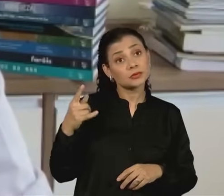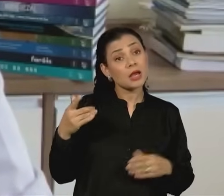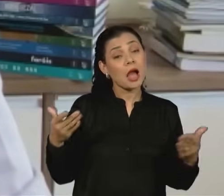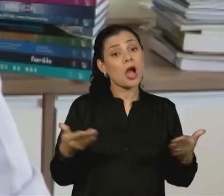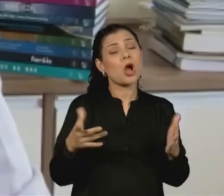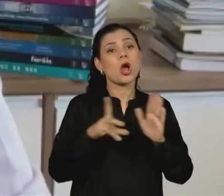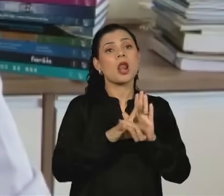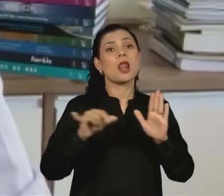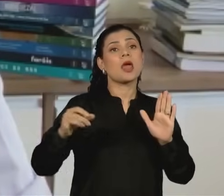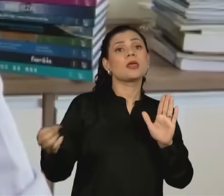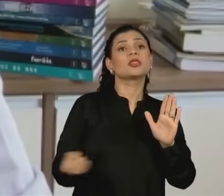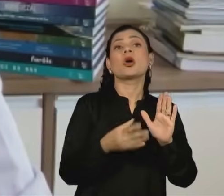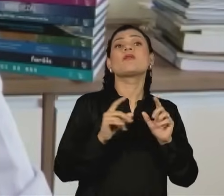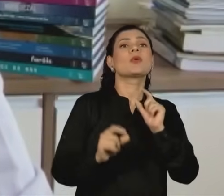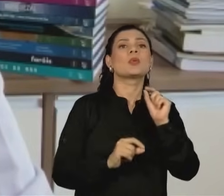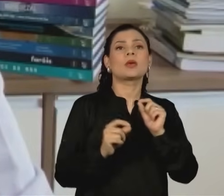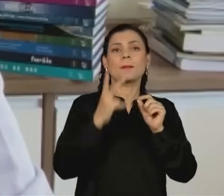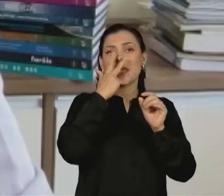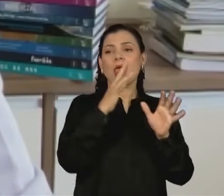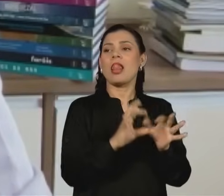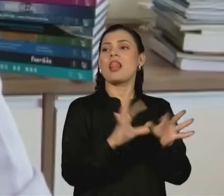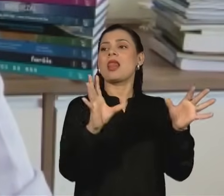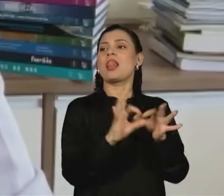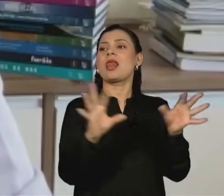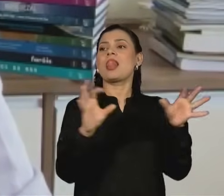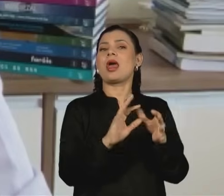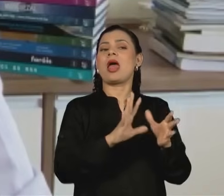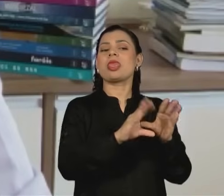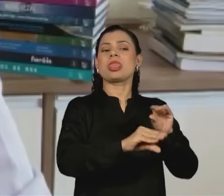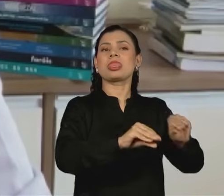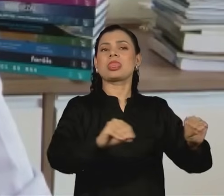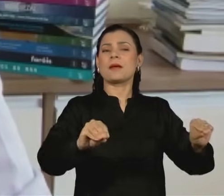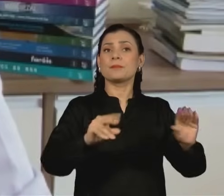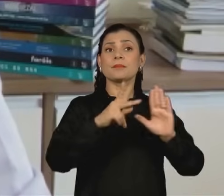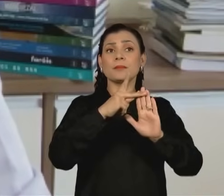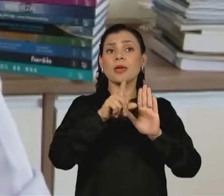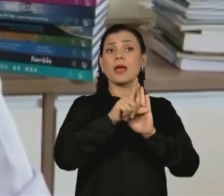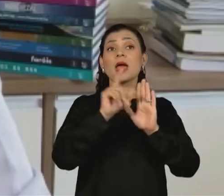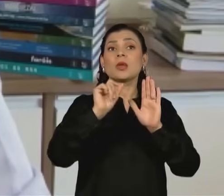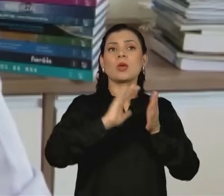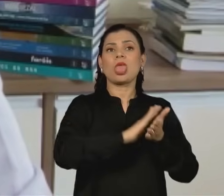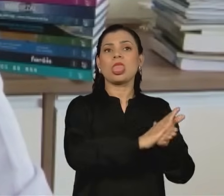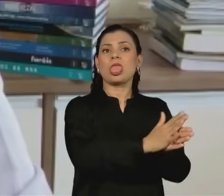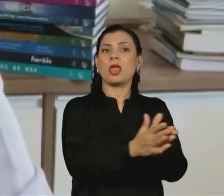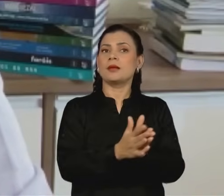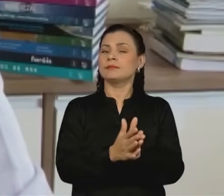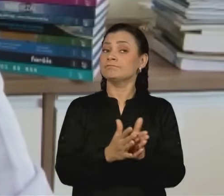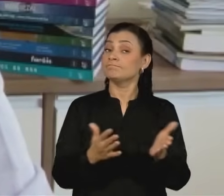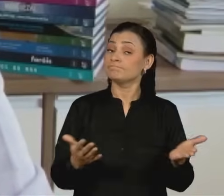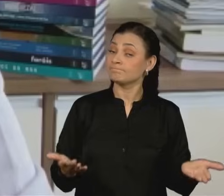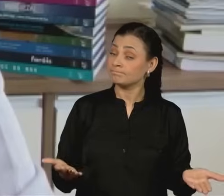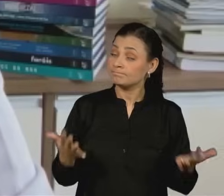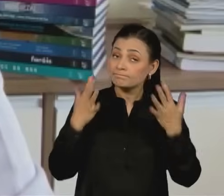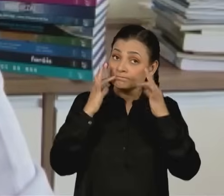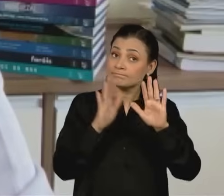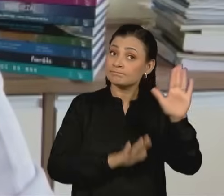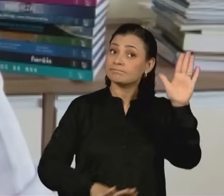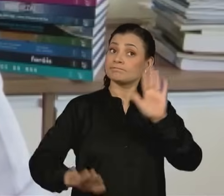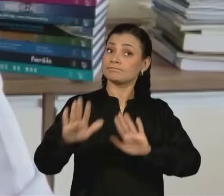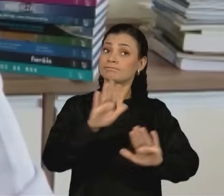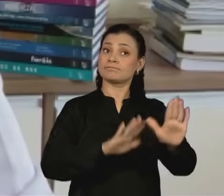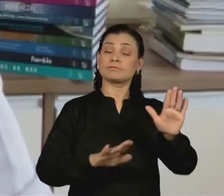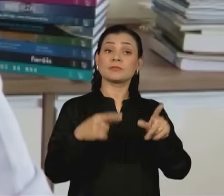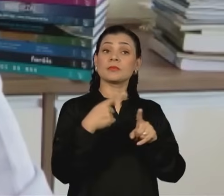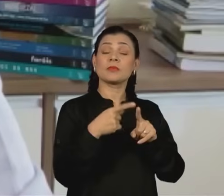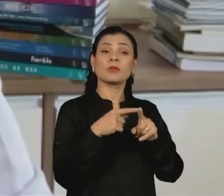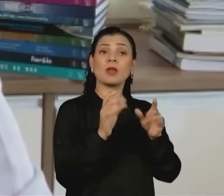nova lei do licenciamento, o que vem chamado de projeto de lei da devastação, porque isso fragiliza o